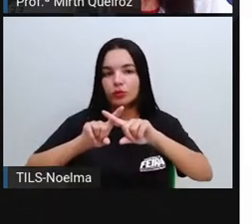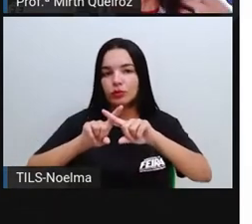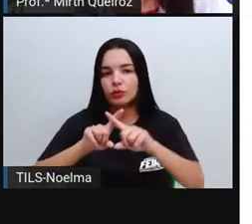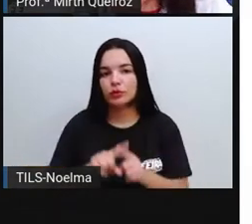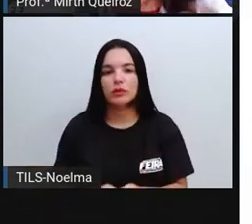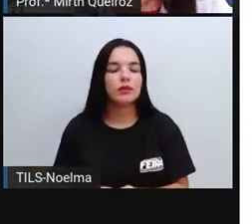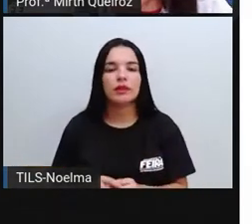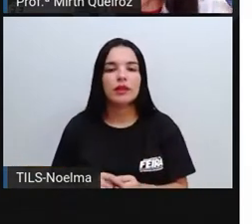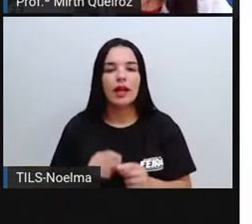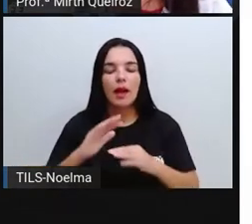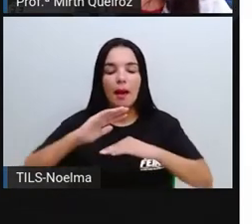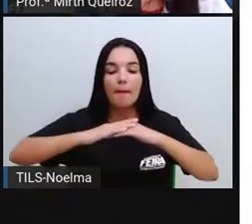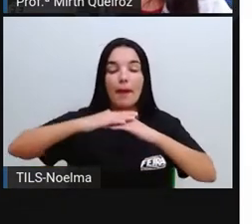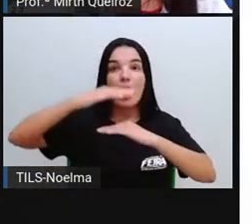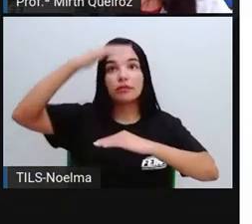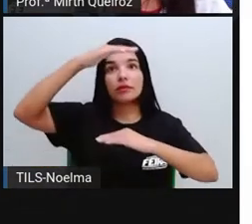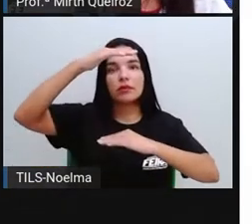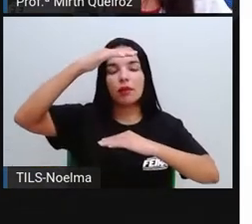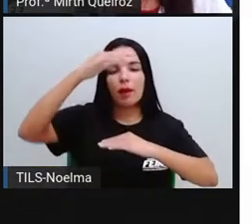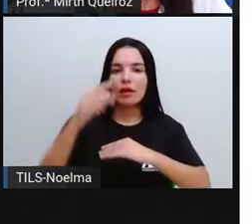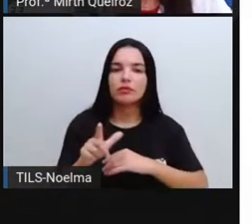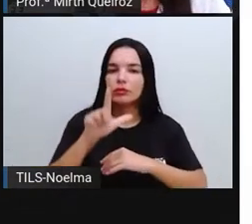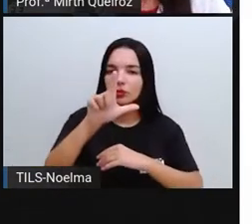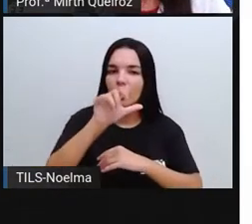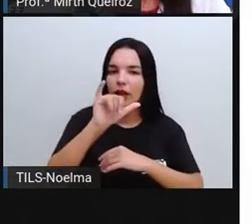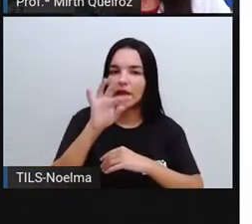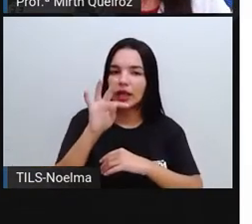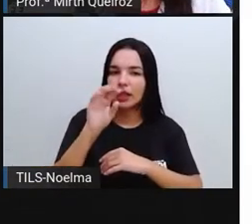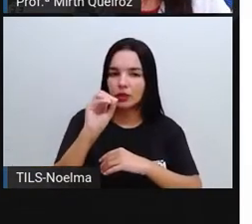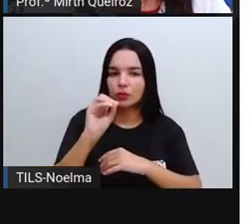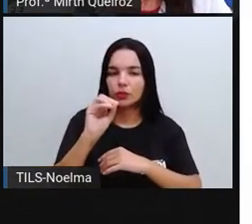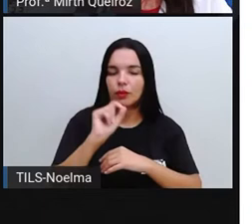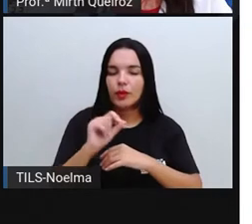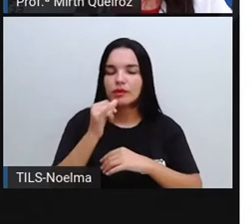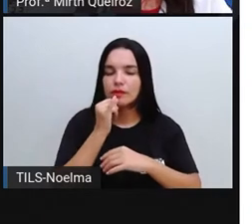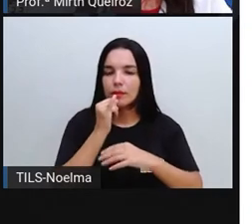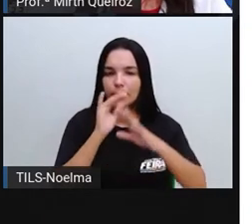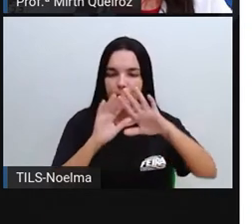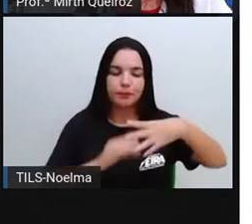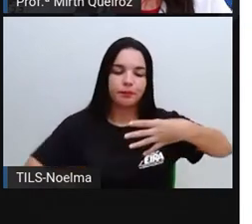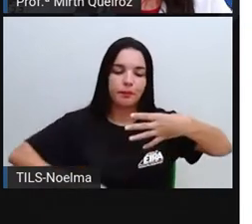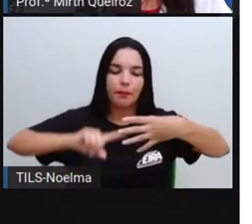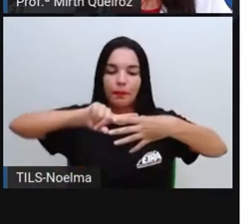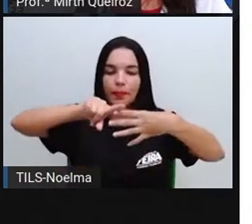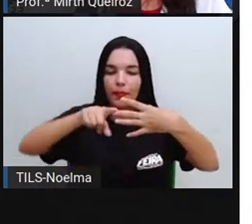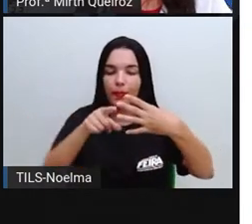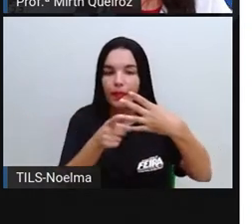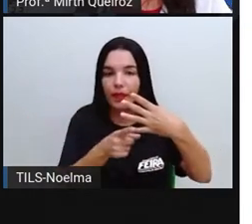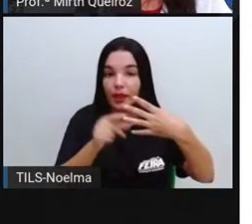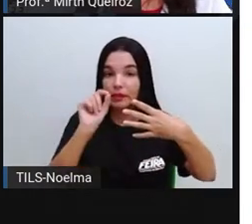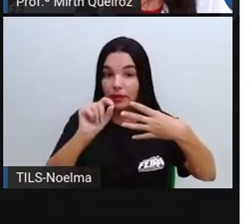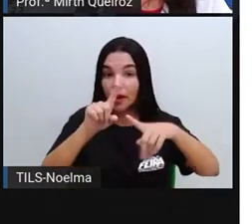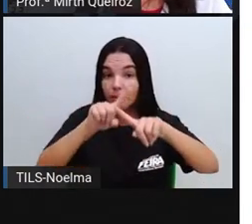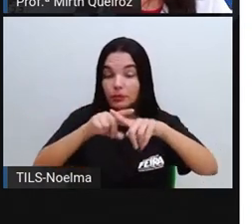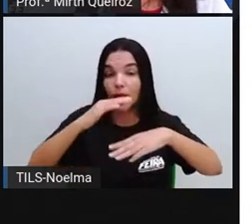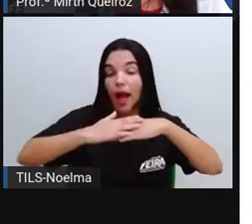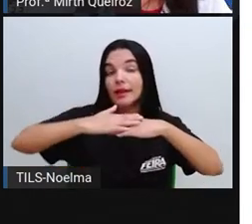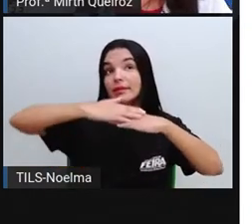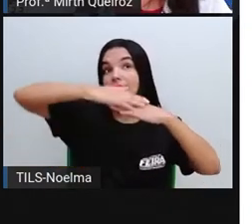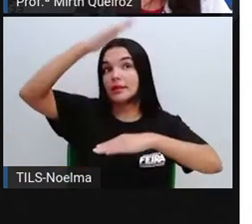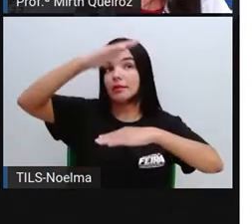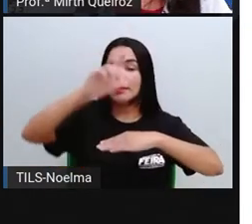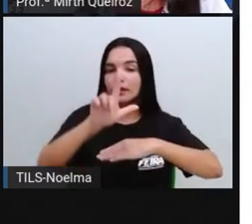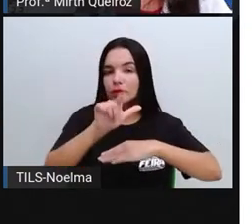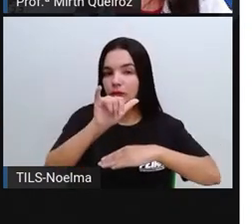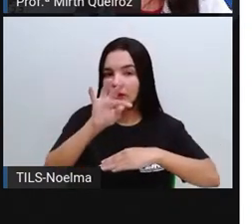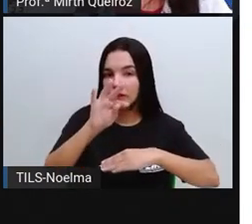Que são superiores ao litro. Por exemplo, um decalitro vai